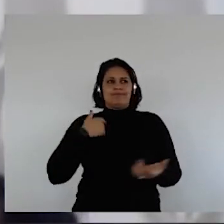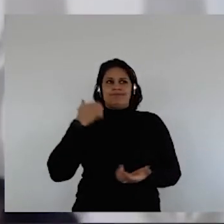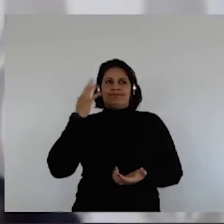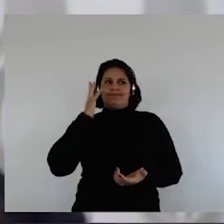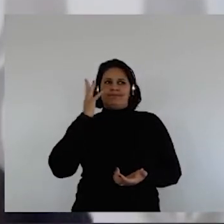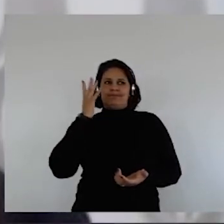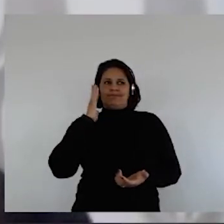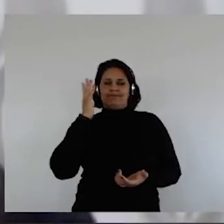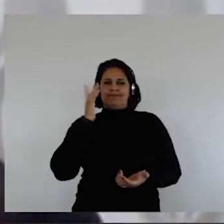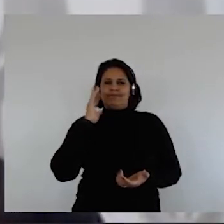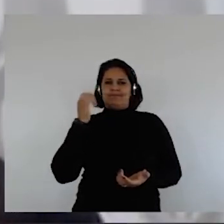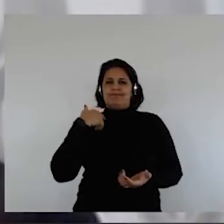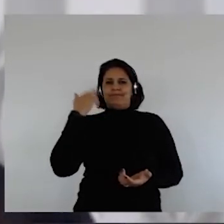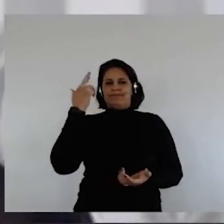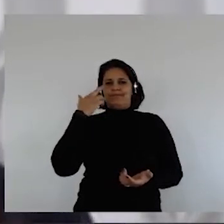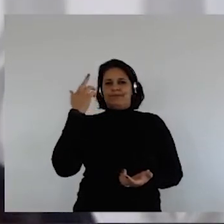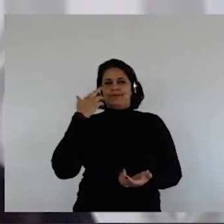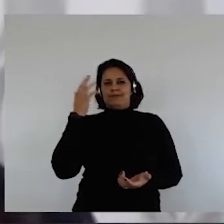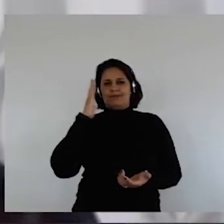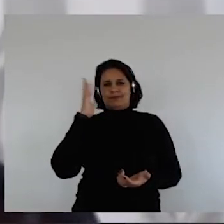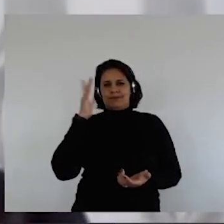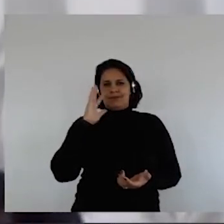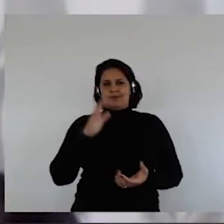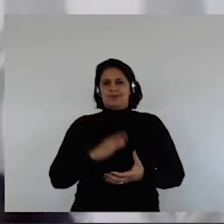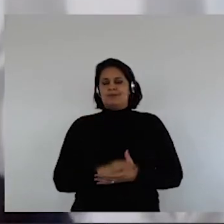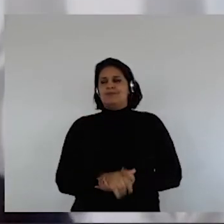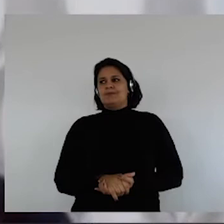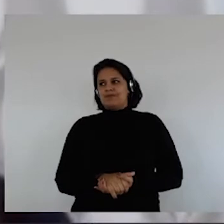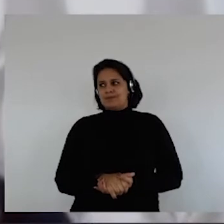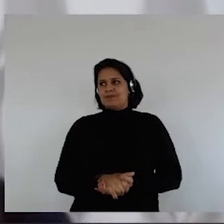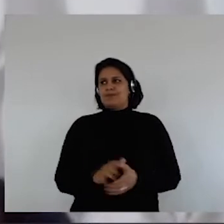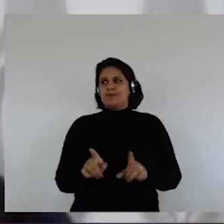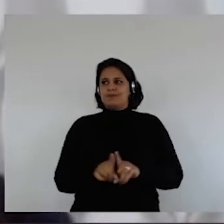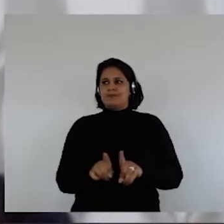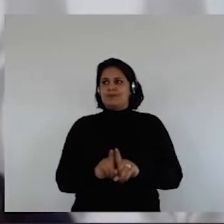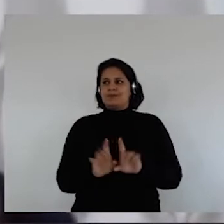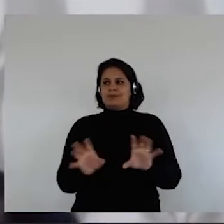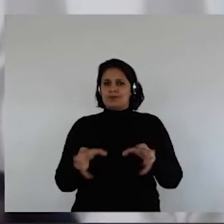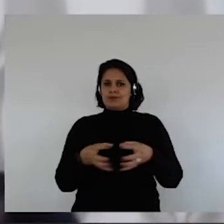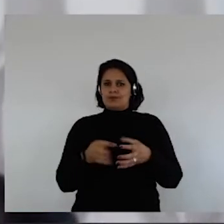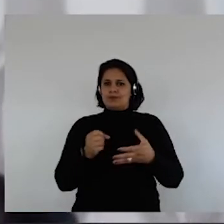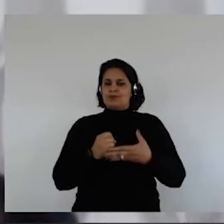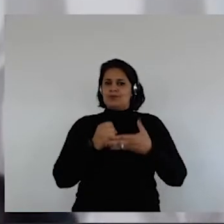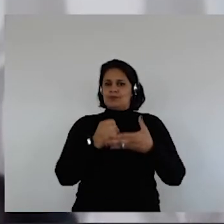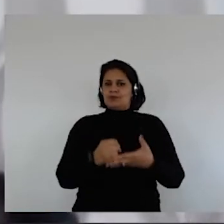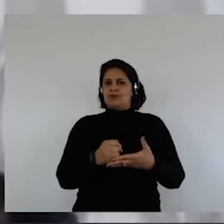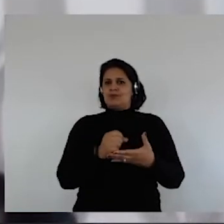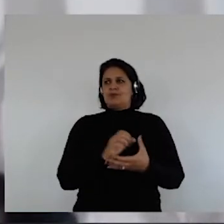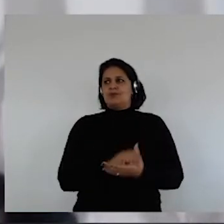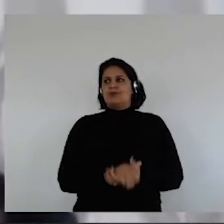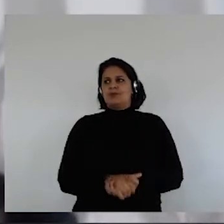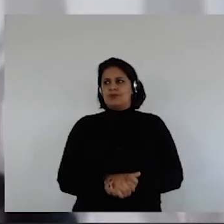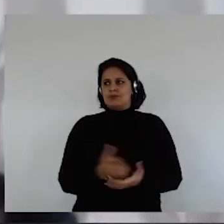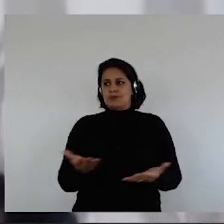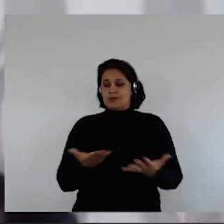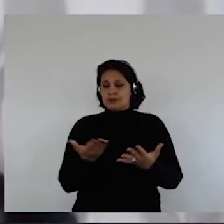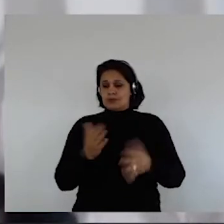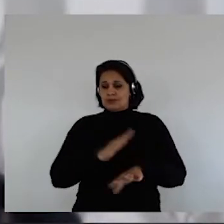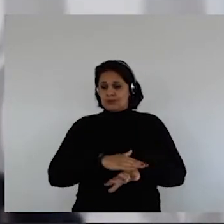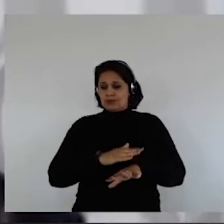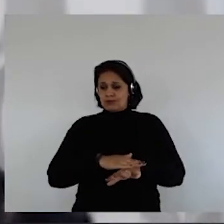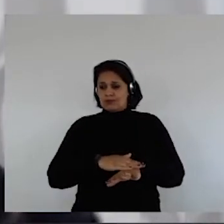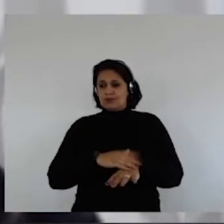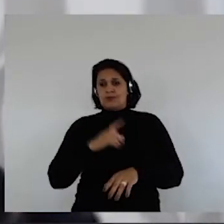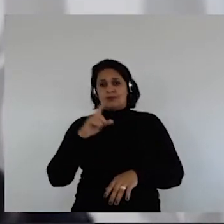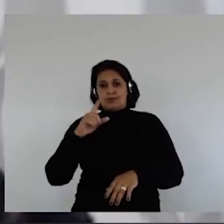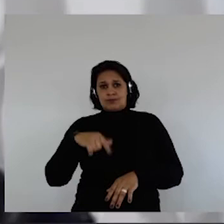reflexão pessoal. E sobre a política de cooperação, que eu acho que nesse momento ela